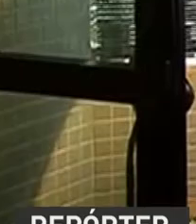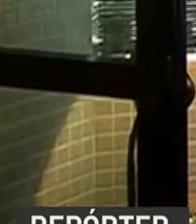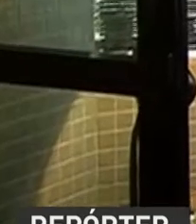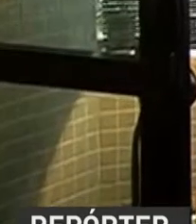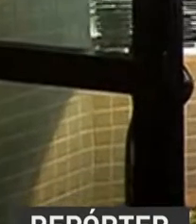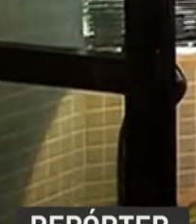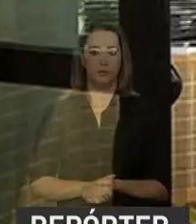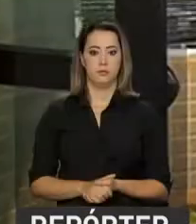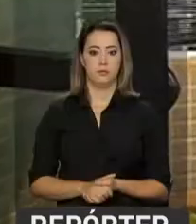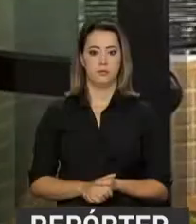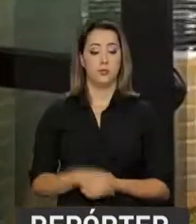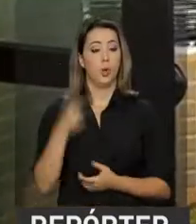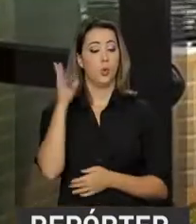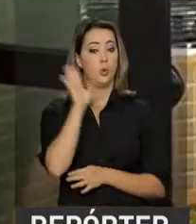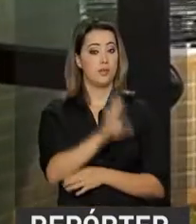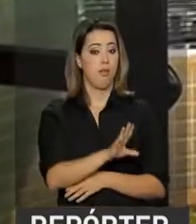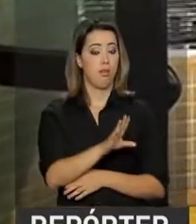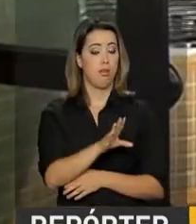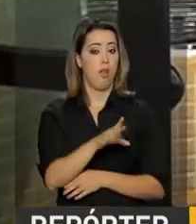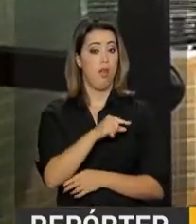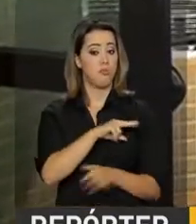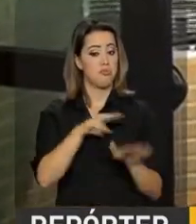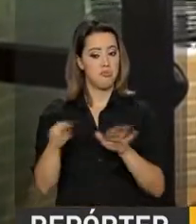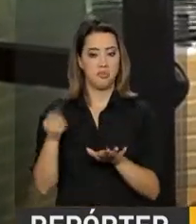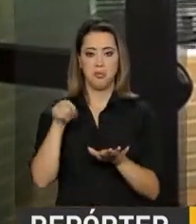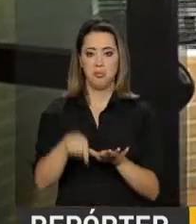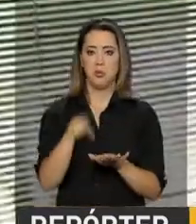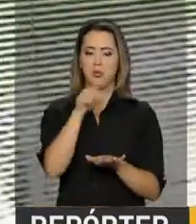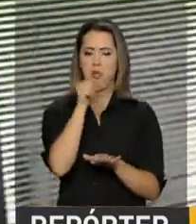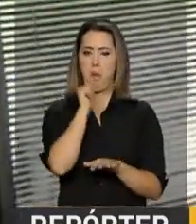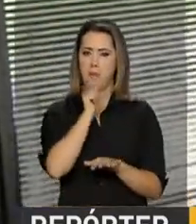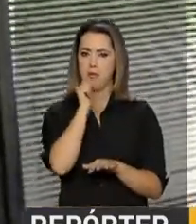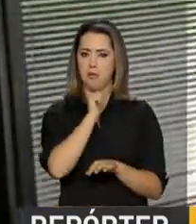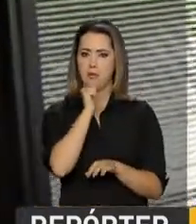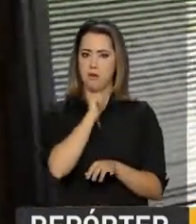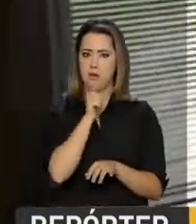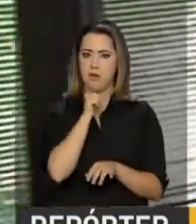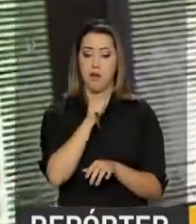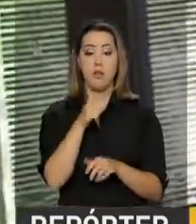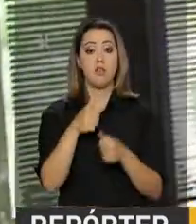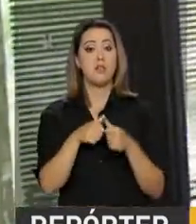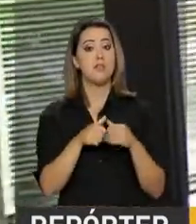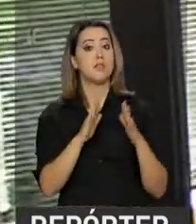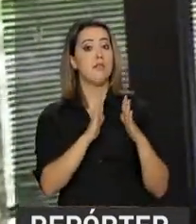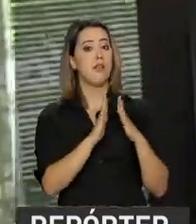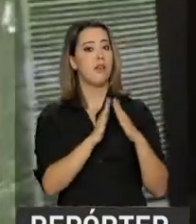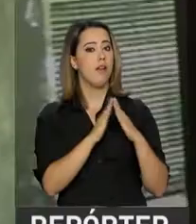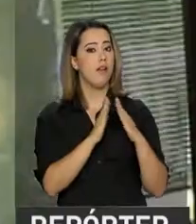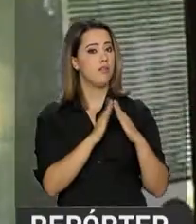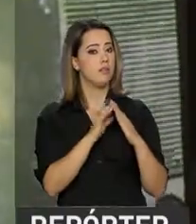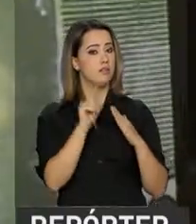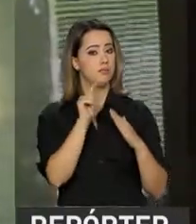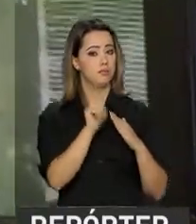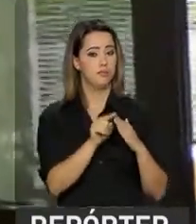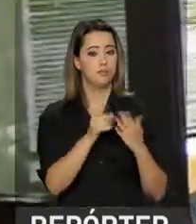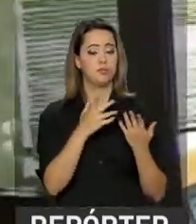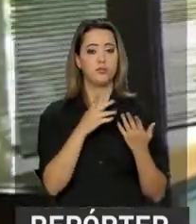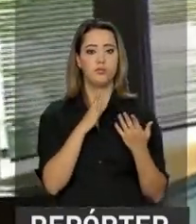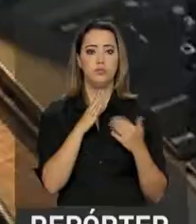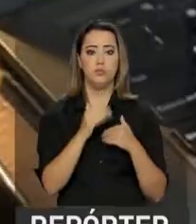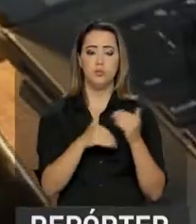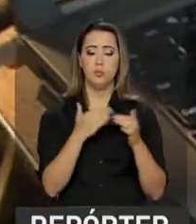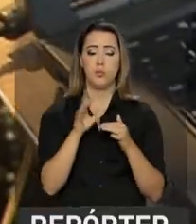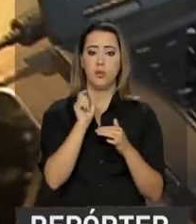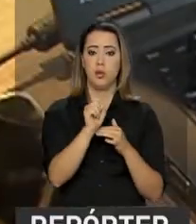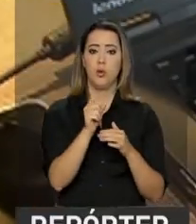são duas da tarde de um dia de semana e christiane lourenço não está no escritório da empresa onde é gerente de sustentabilidade parcerias